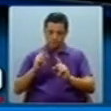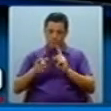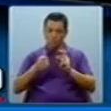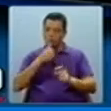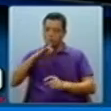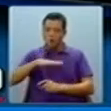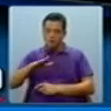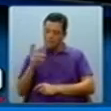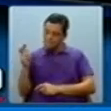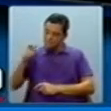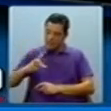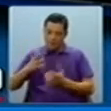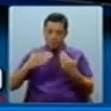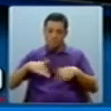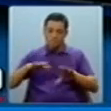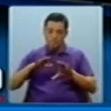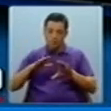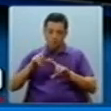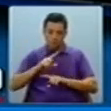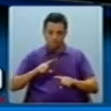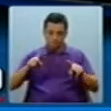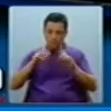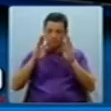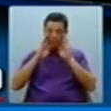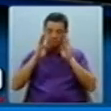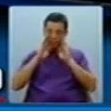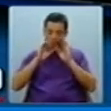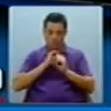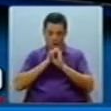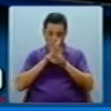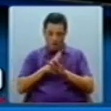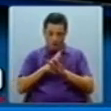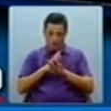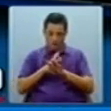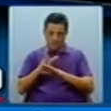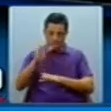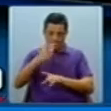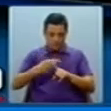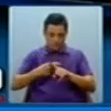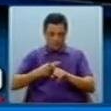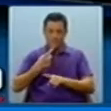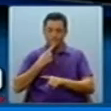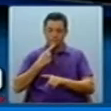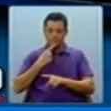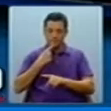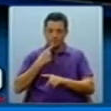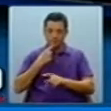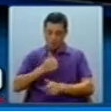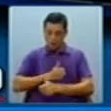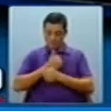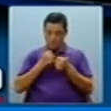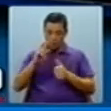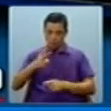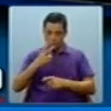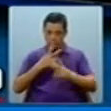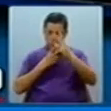vieram, ainda não tiveram a devida atenção, digamos assim. Portanto, eis mais um estímulo para percebermos melhor estas duas luas de